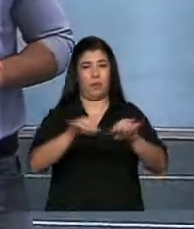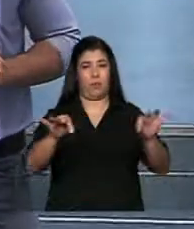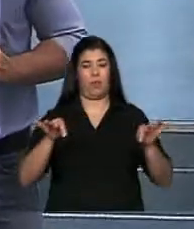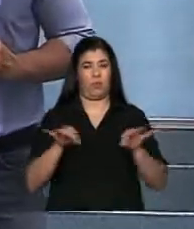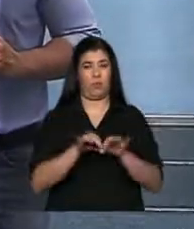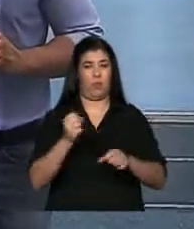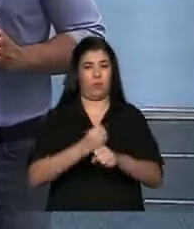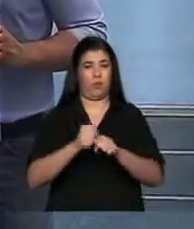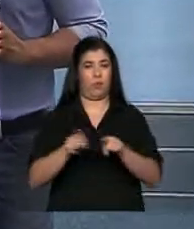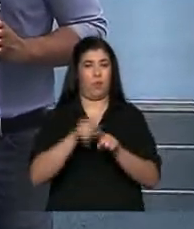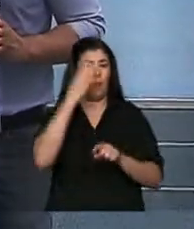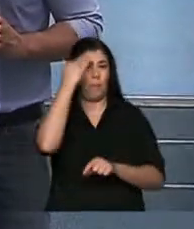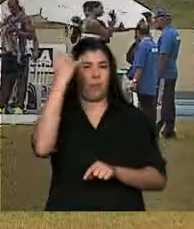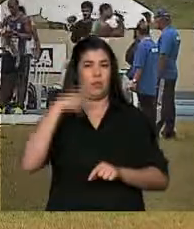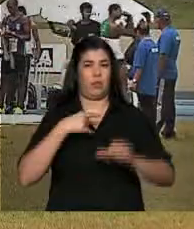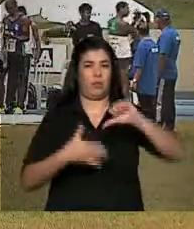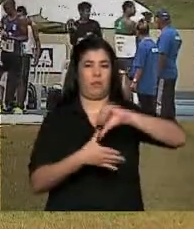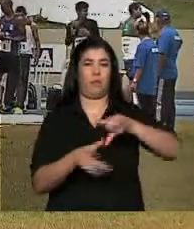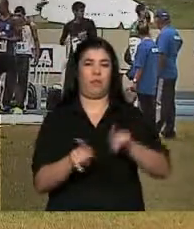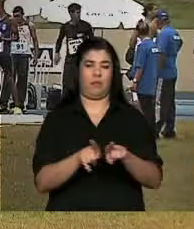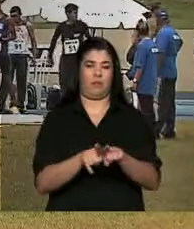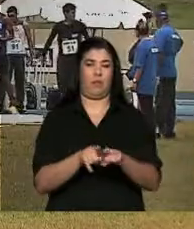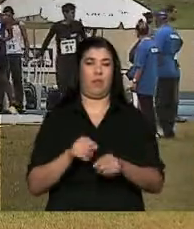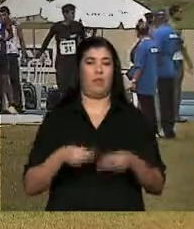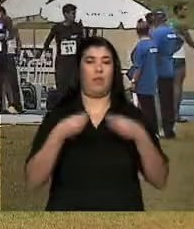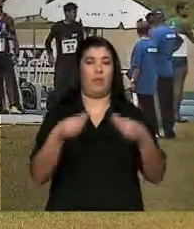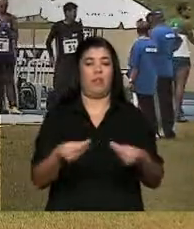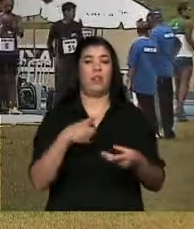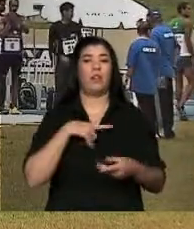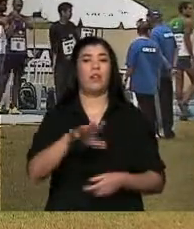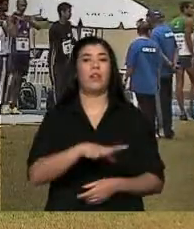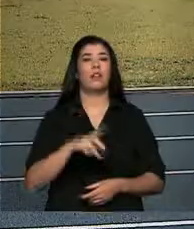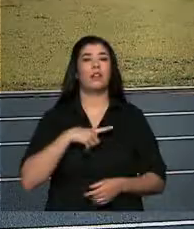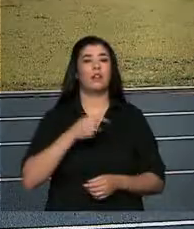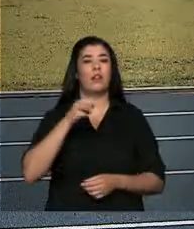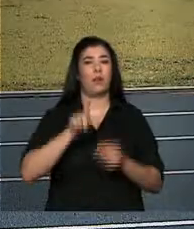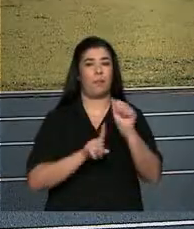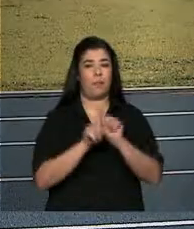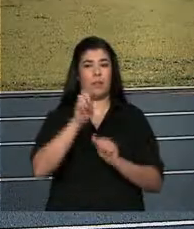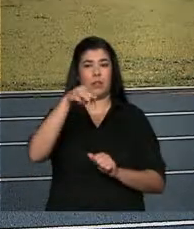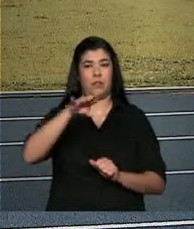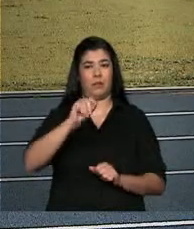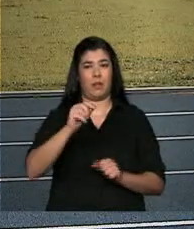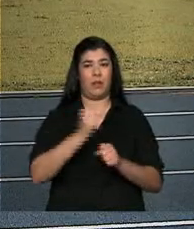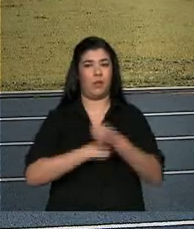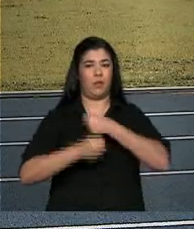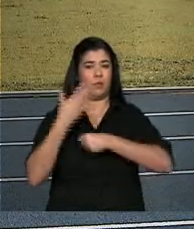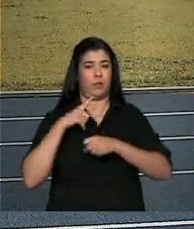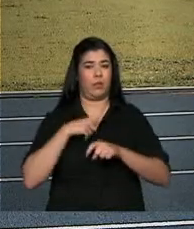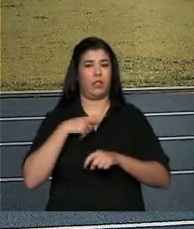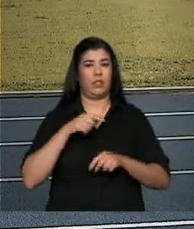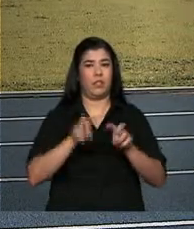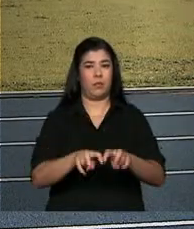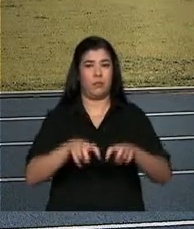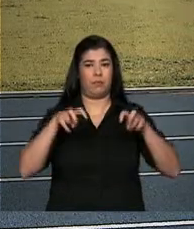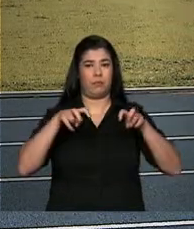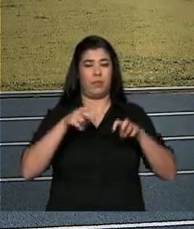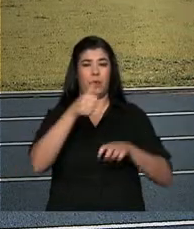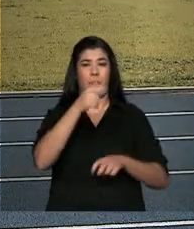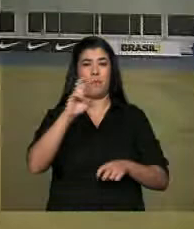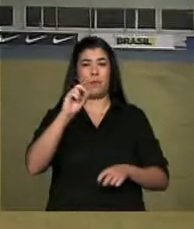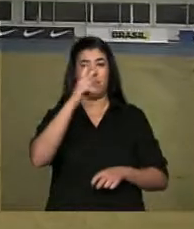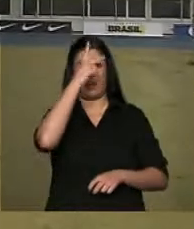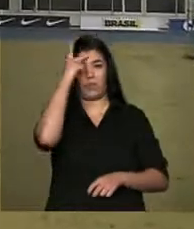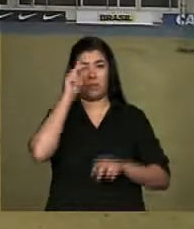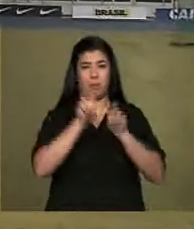mais modernos da América Latina. A arena foi entregue em março do ano passado. A arquibancada tem capacidade para até 1.500